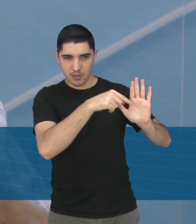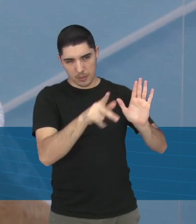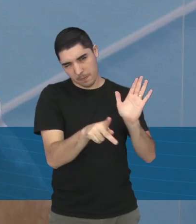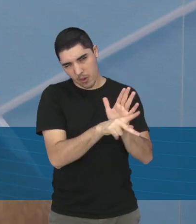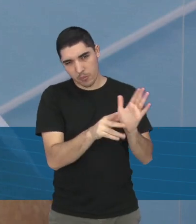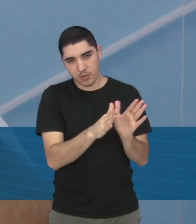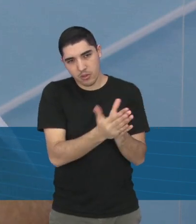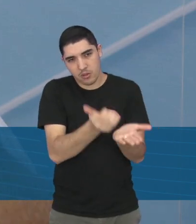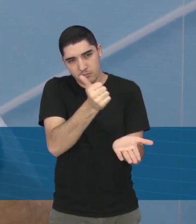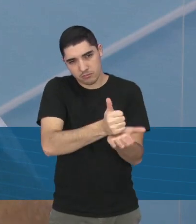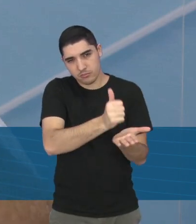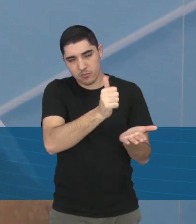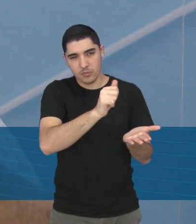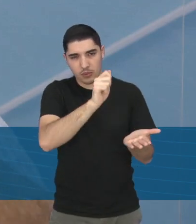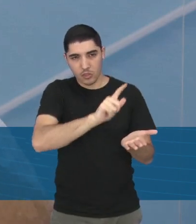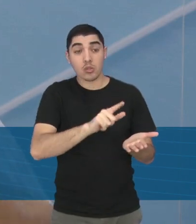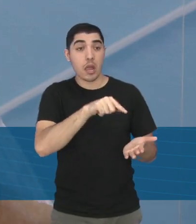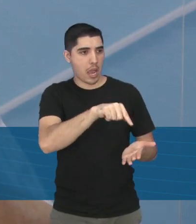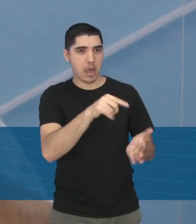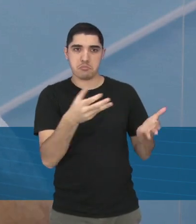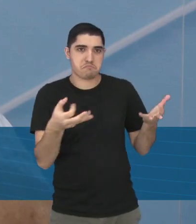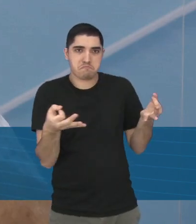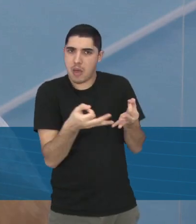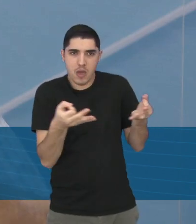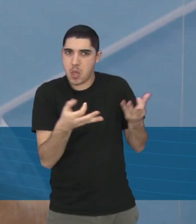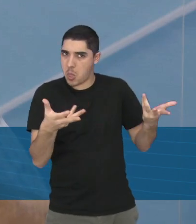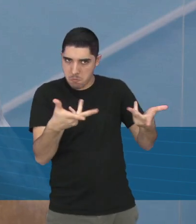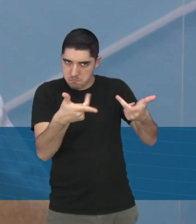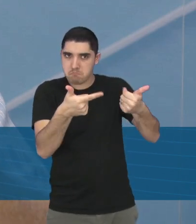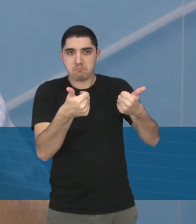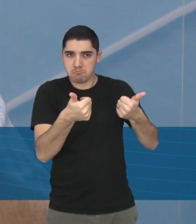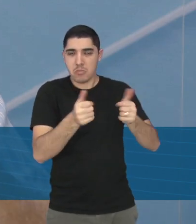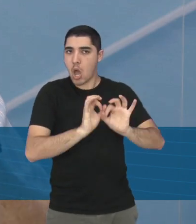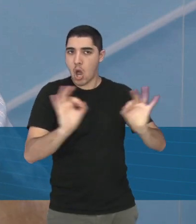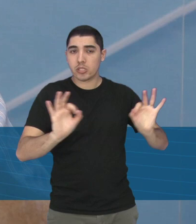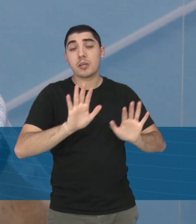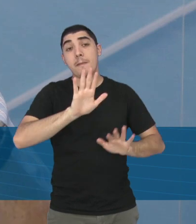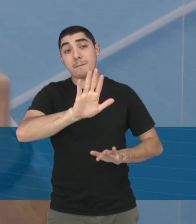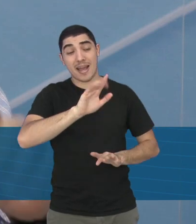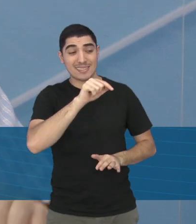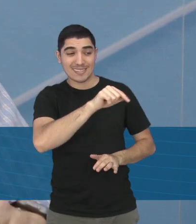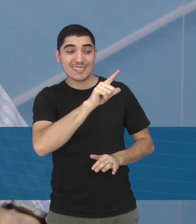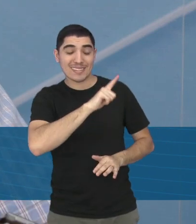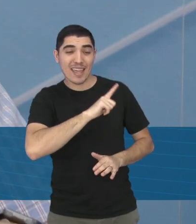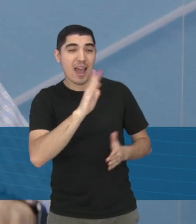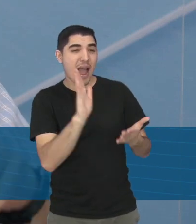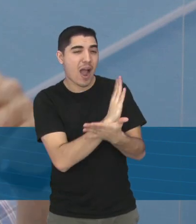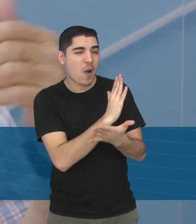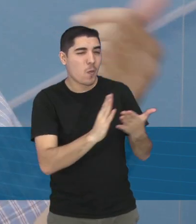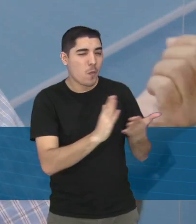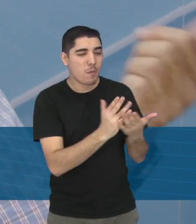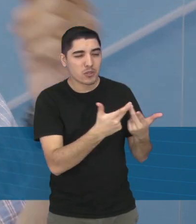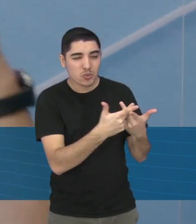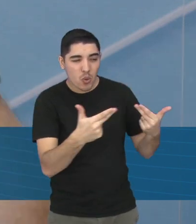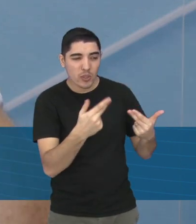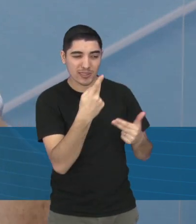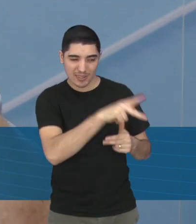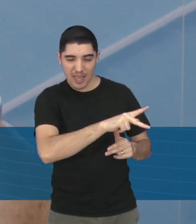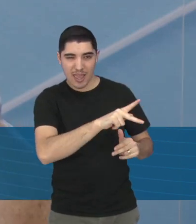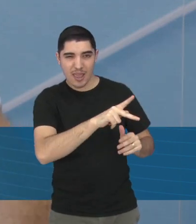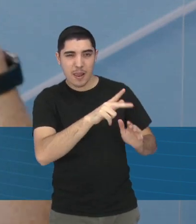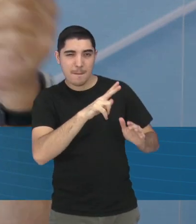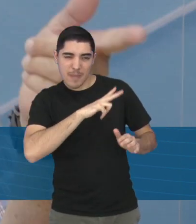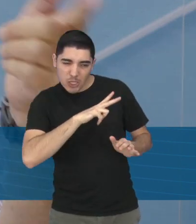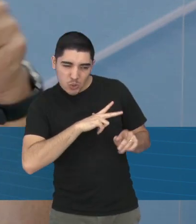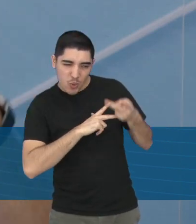CLT, para mim, é um instrumento perfeito, ela é ótima, mas as peculiaridades dela atrapalharam o país durante muitos